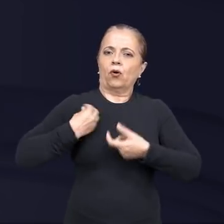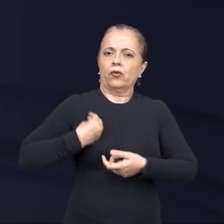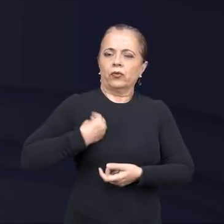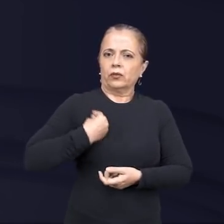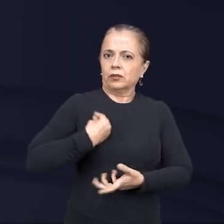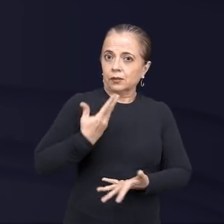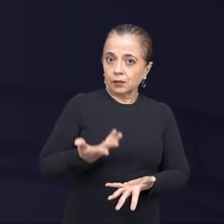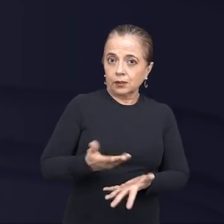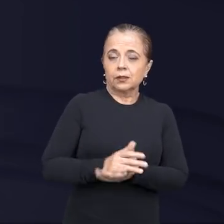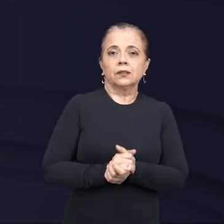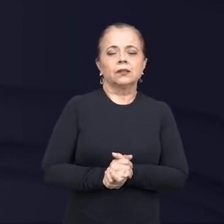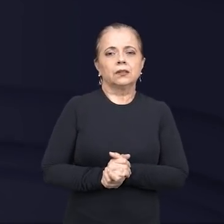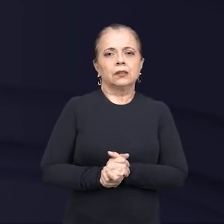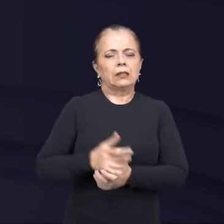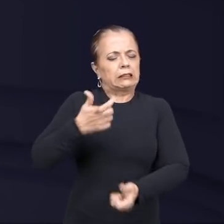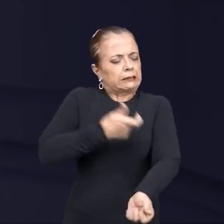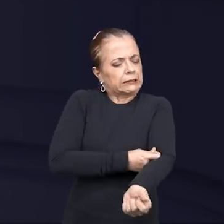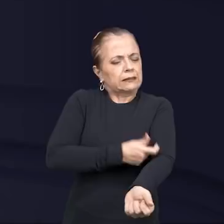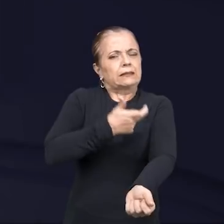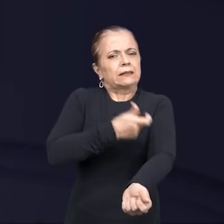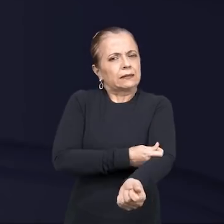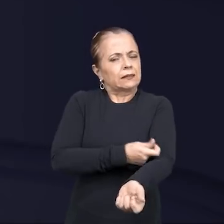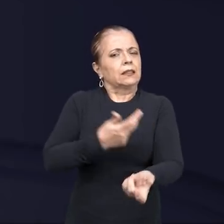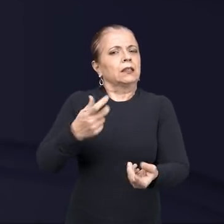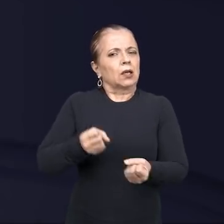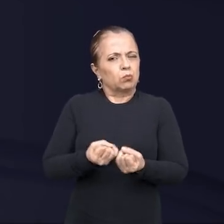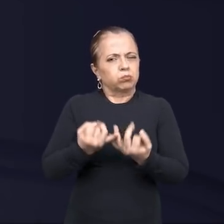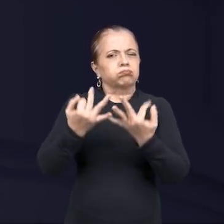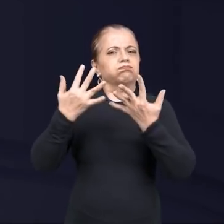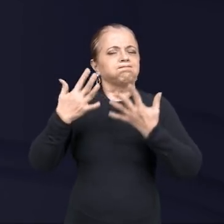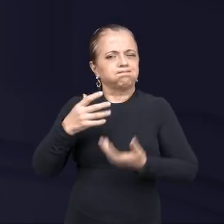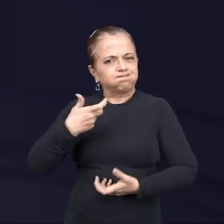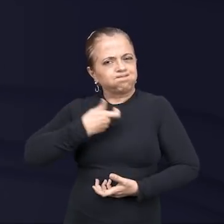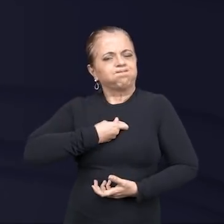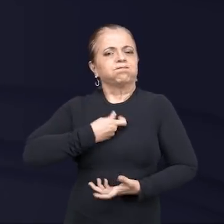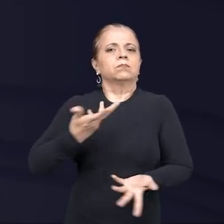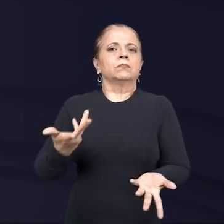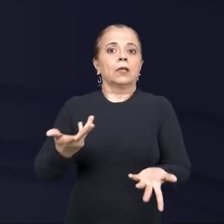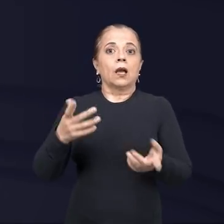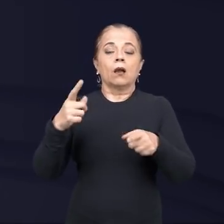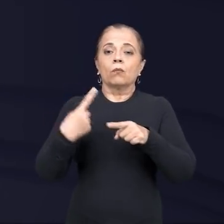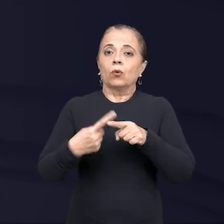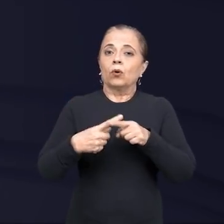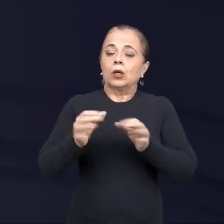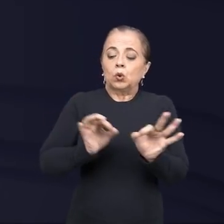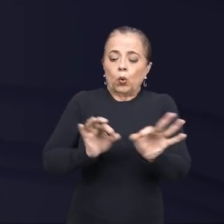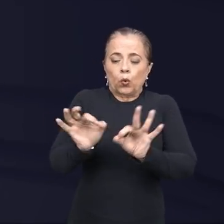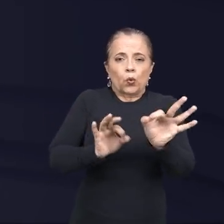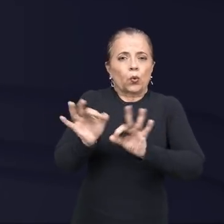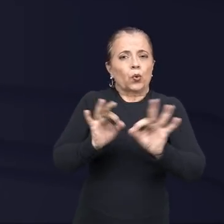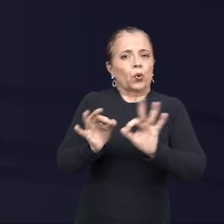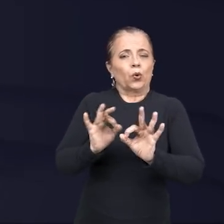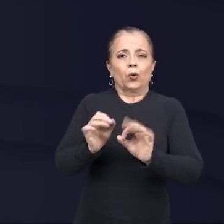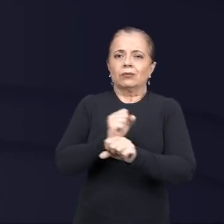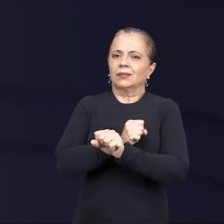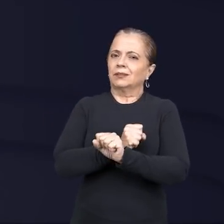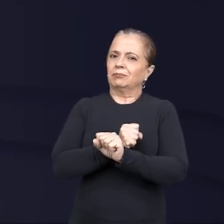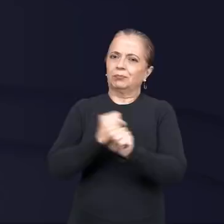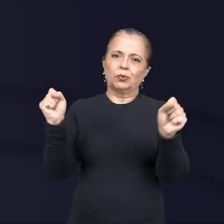adrenalina. Injetaram grande dose de adrenalina no sangue do menino, e todas essas manobras são